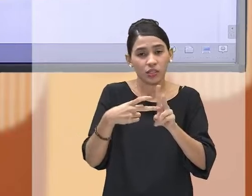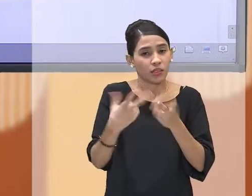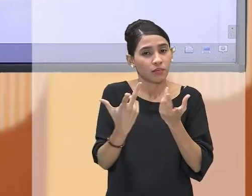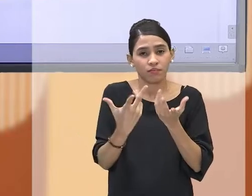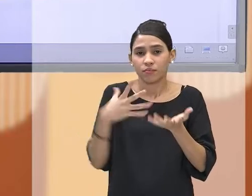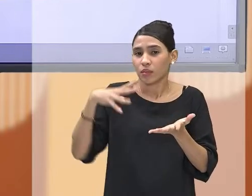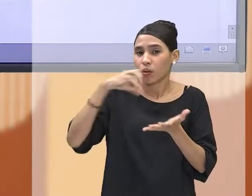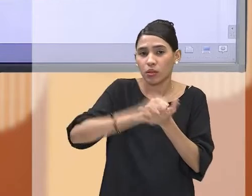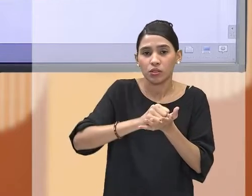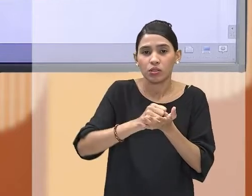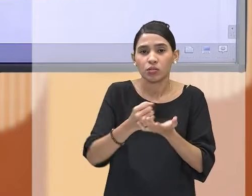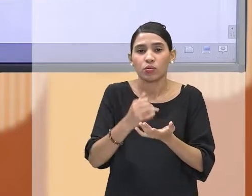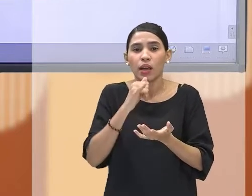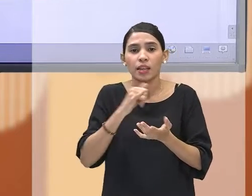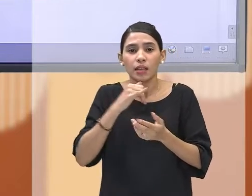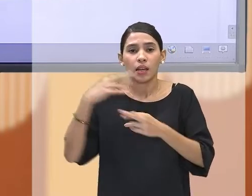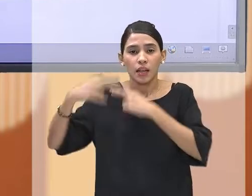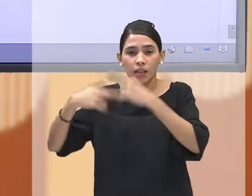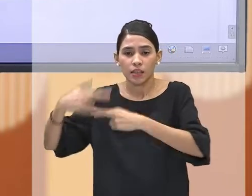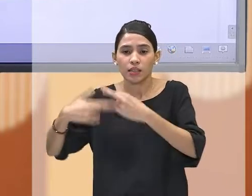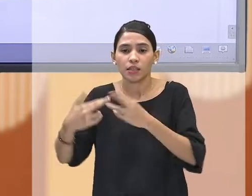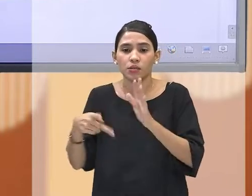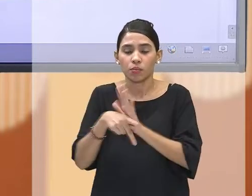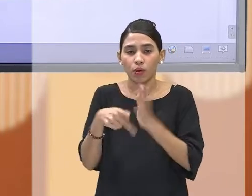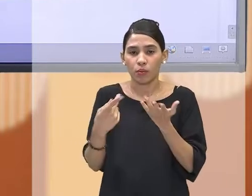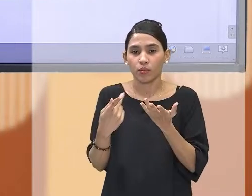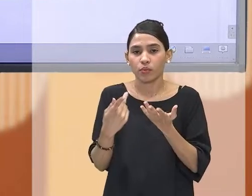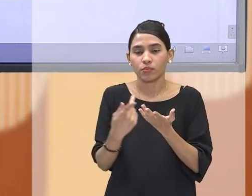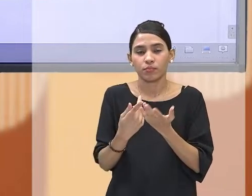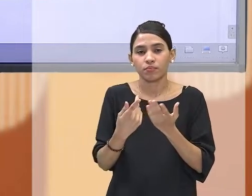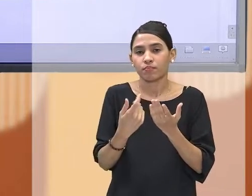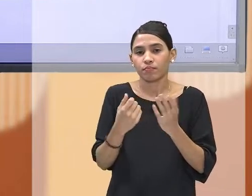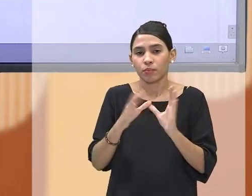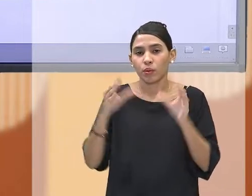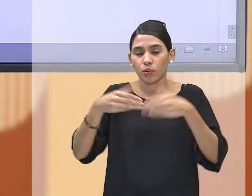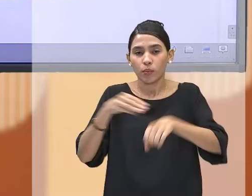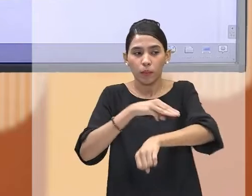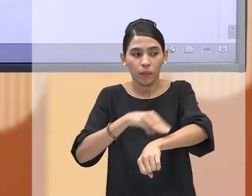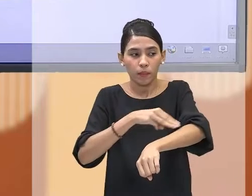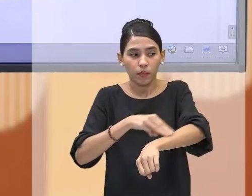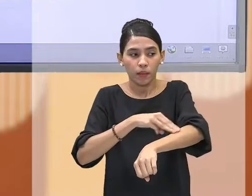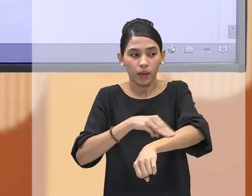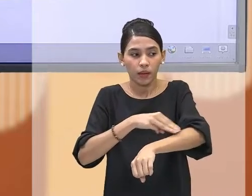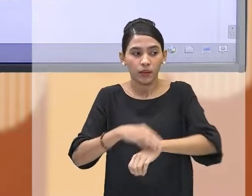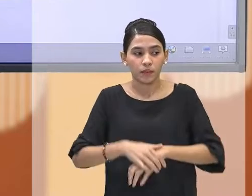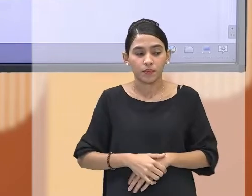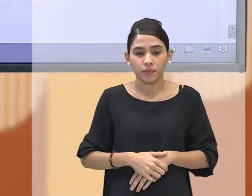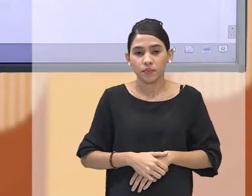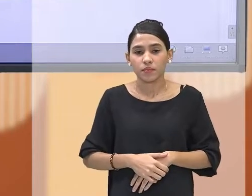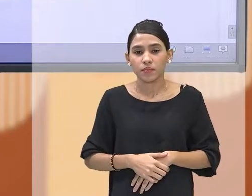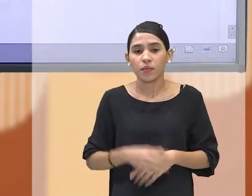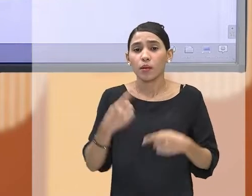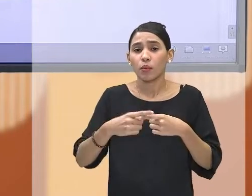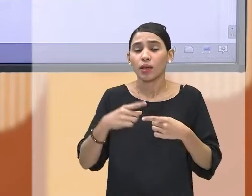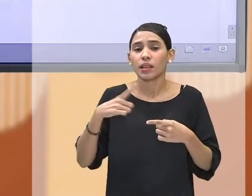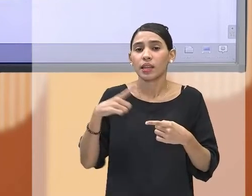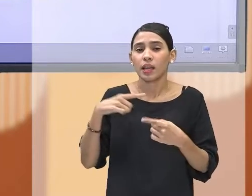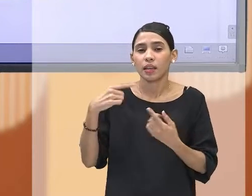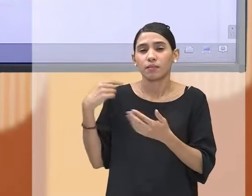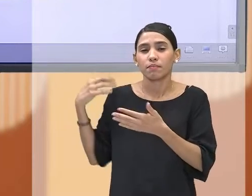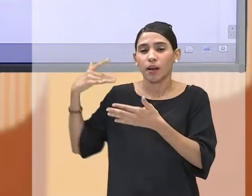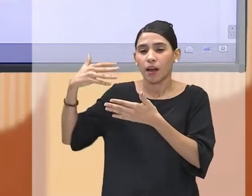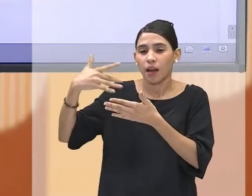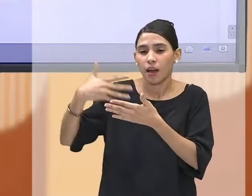seus descendentes, as suas miscigenações acabam não se classificando como pardo, justamente pela história ser